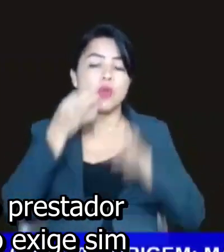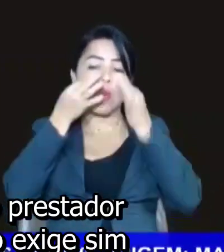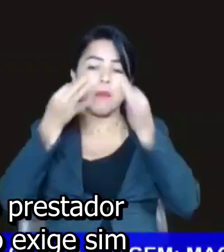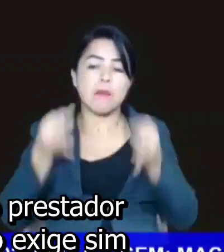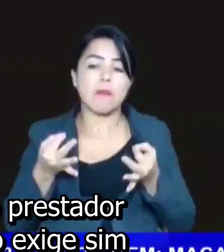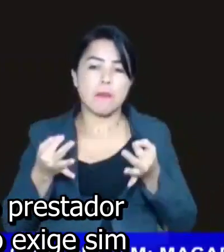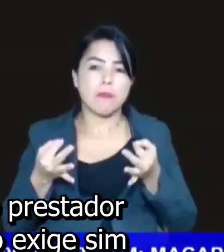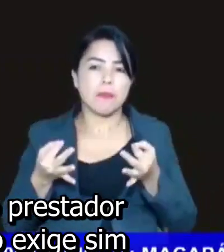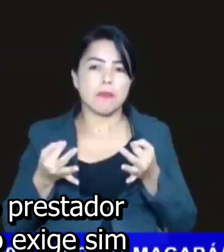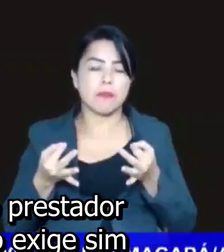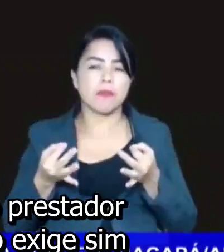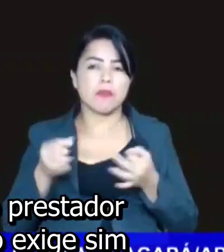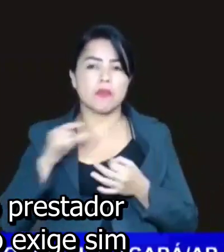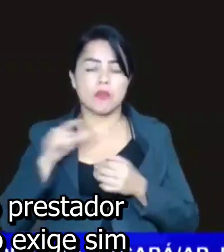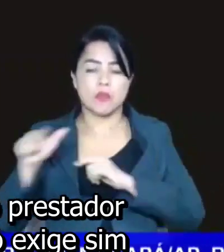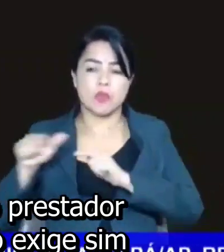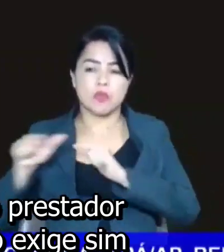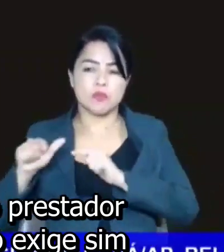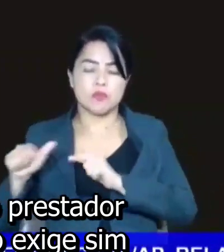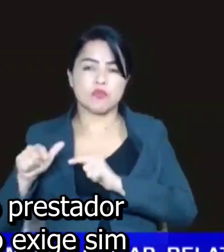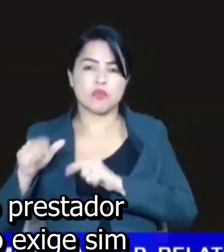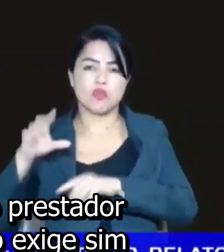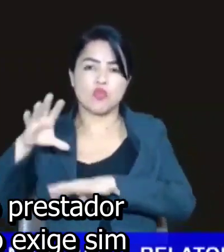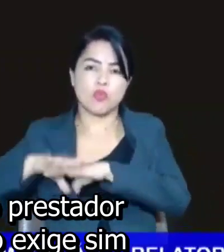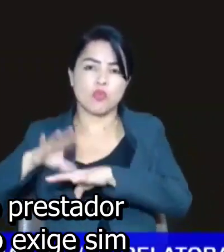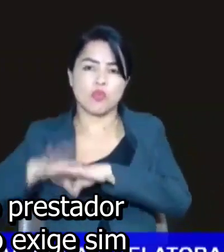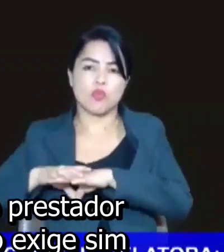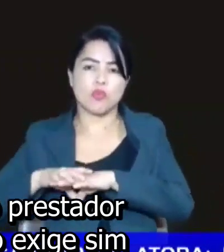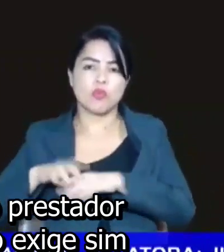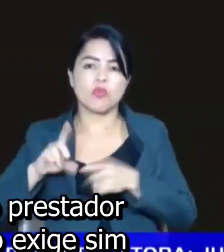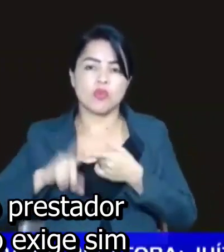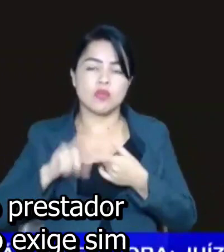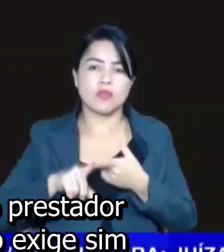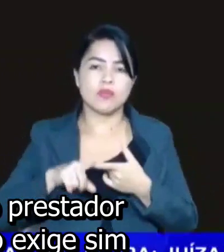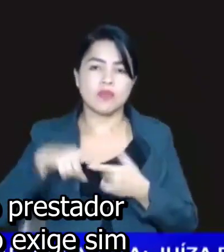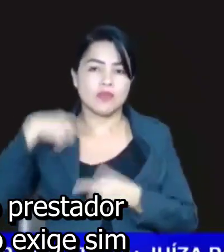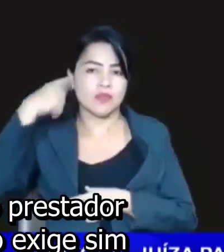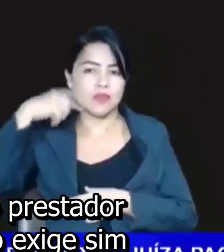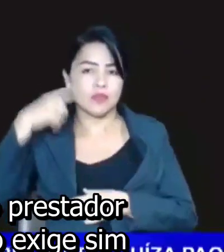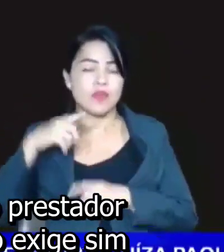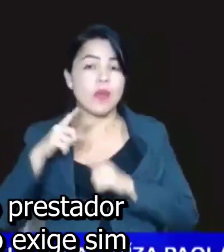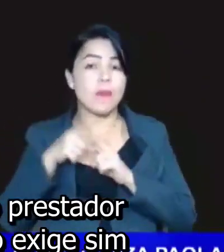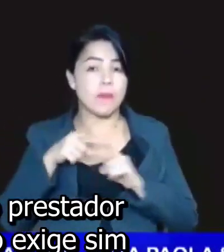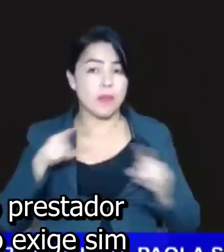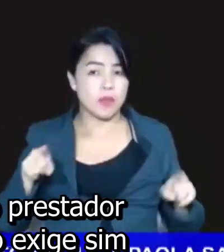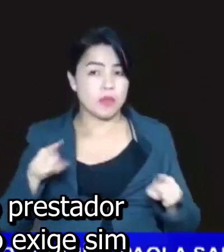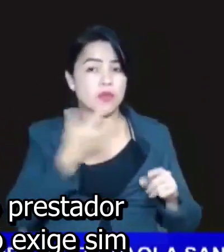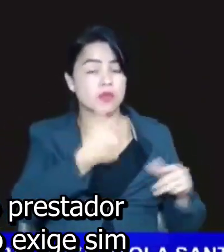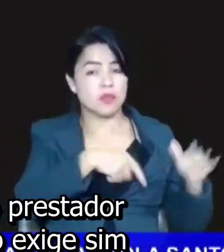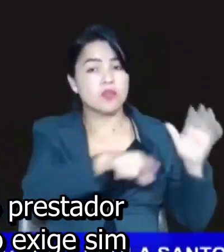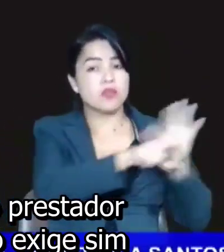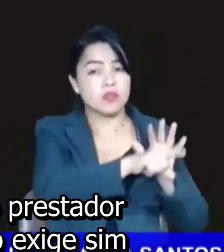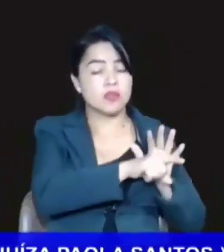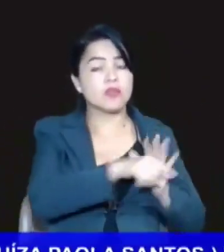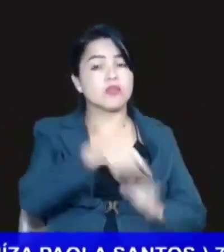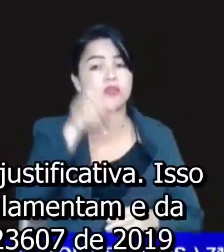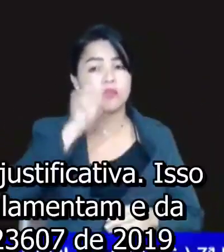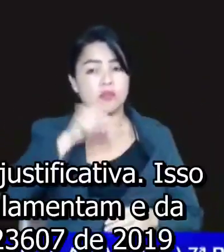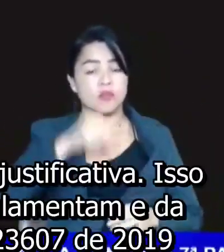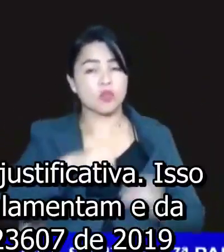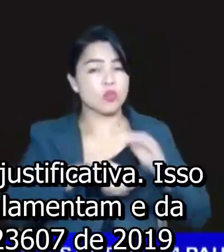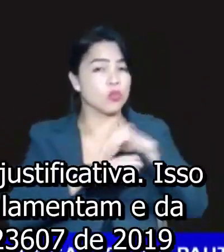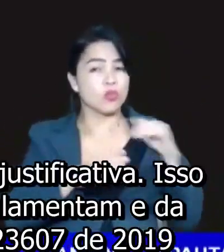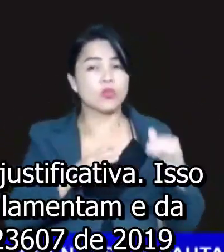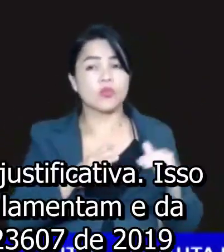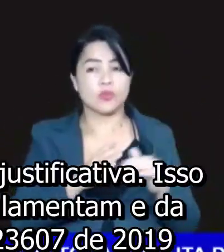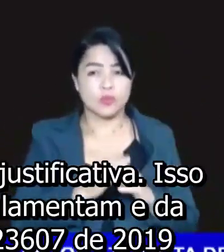observado pelo prestador de serviços contábeis e advocatícios. Mas a legislação exige, sim, a